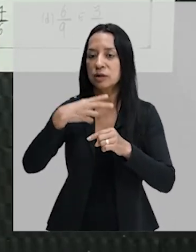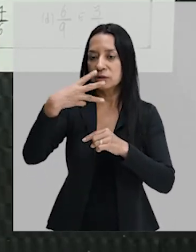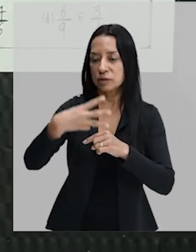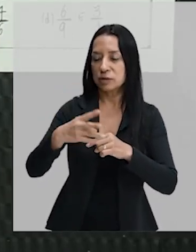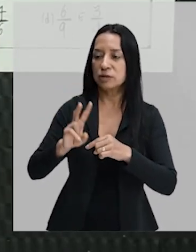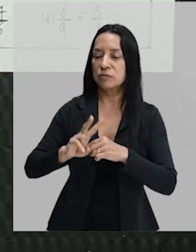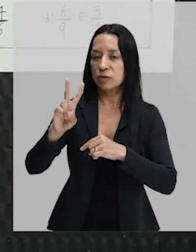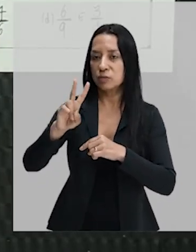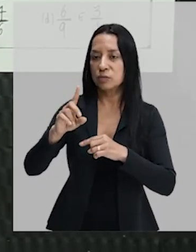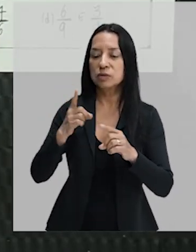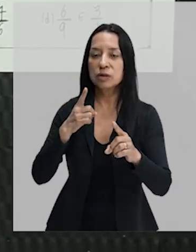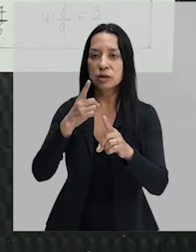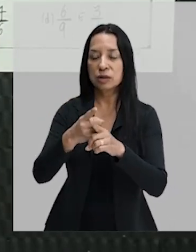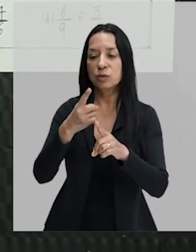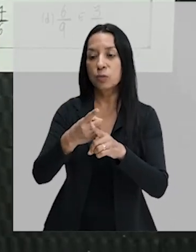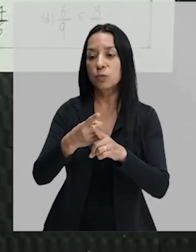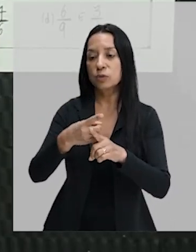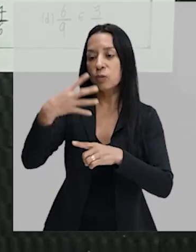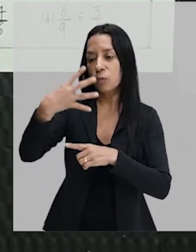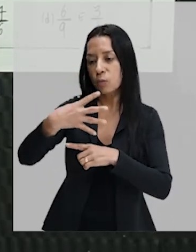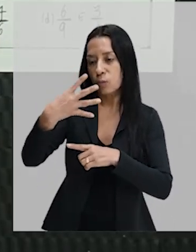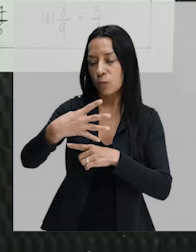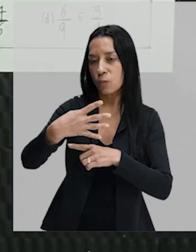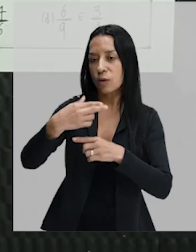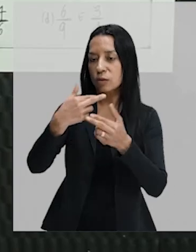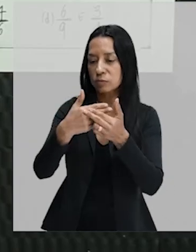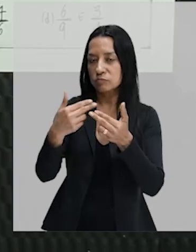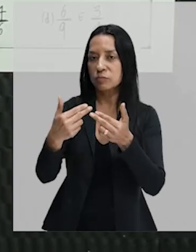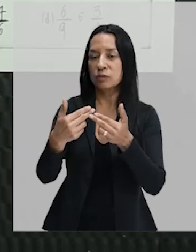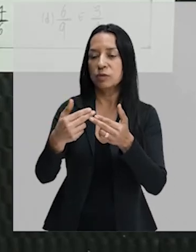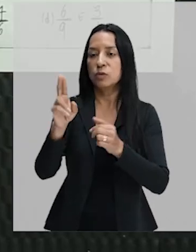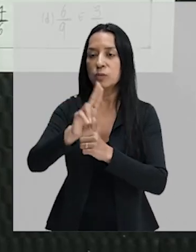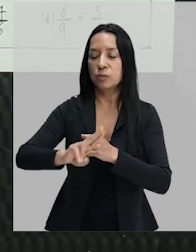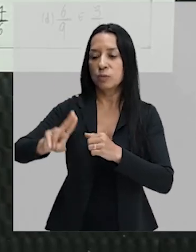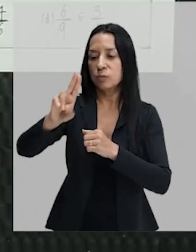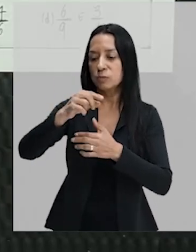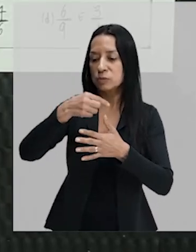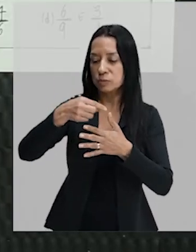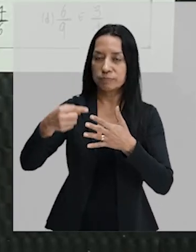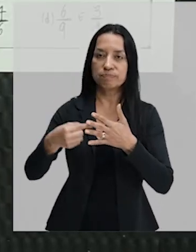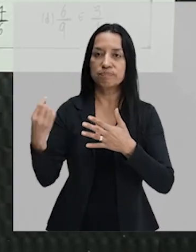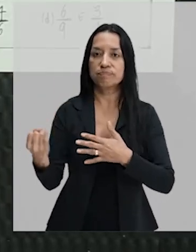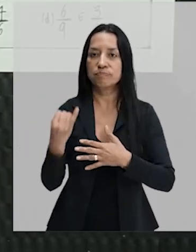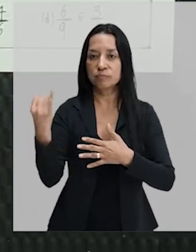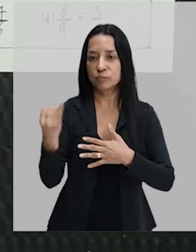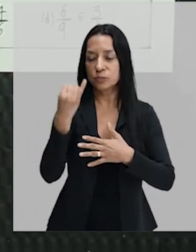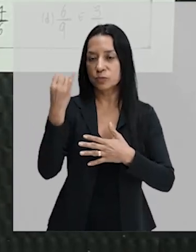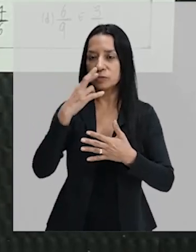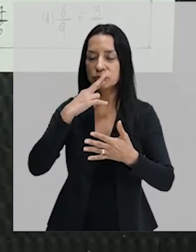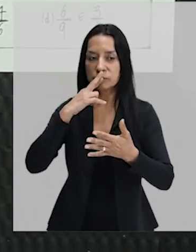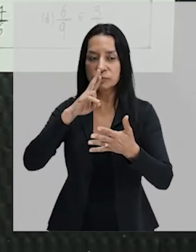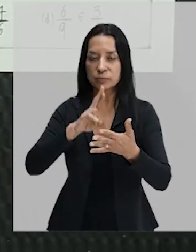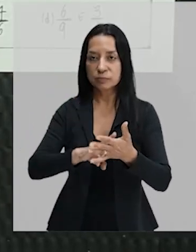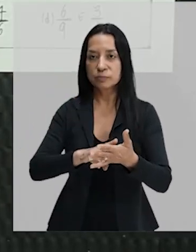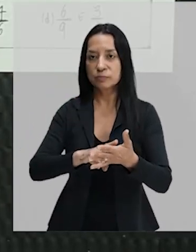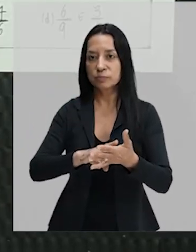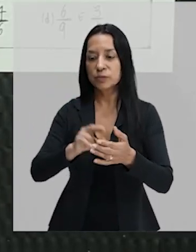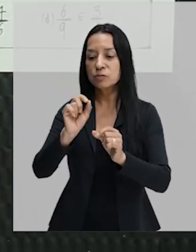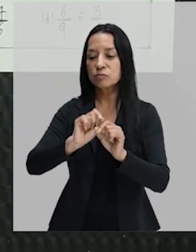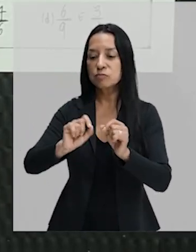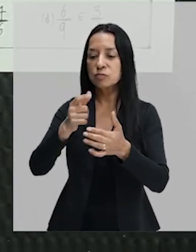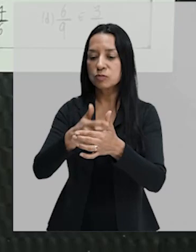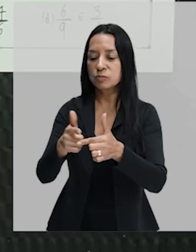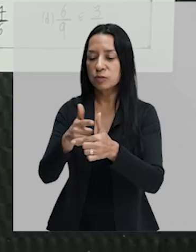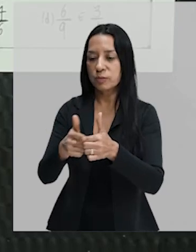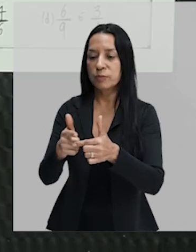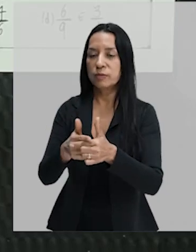elemento, que nós chamamos de quarta proporcional. Tá? Então, o uso dessa propriedade é importante na resolução de